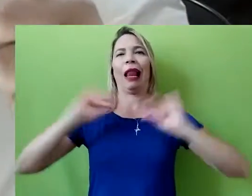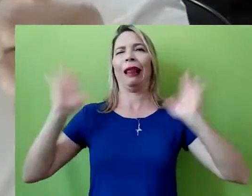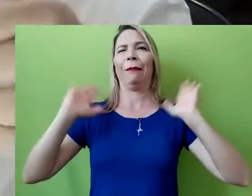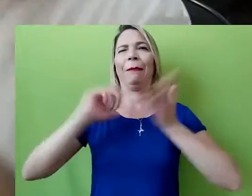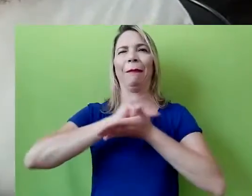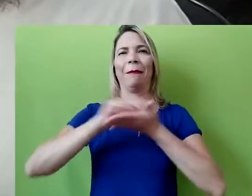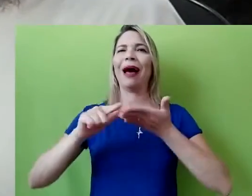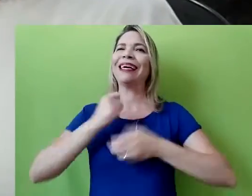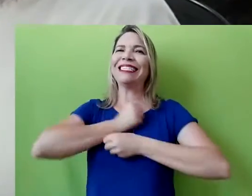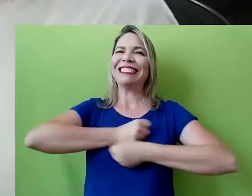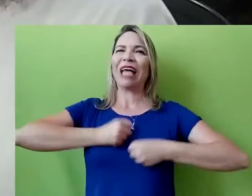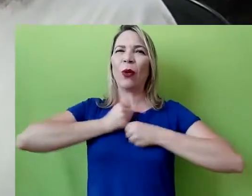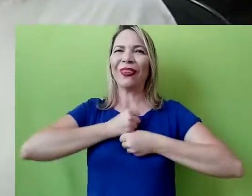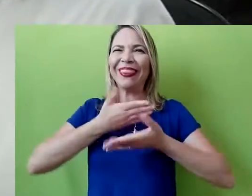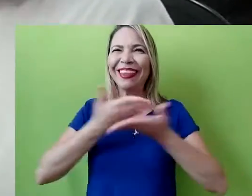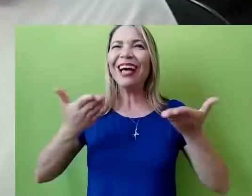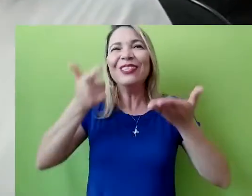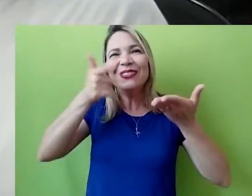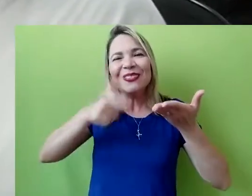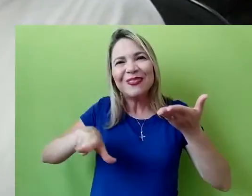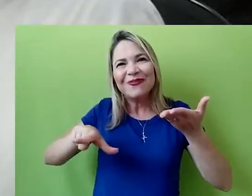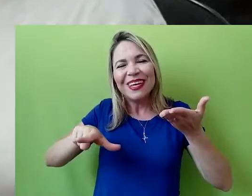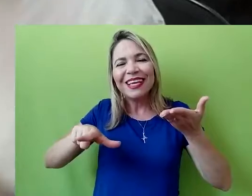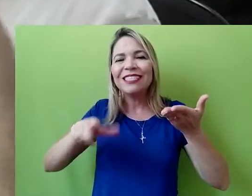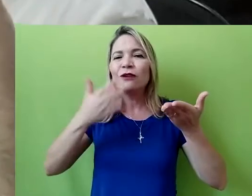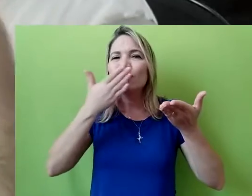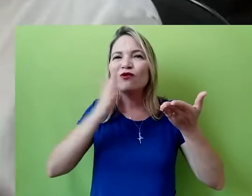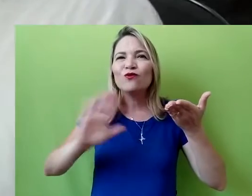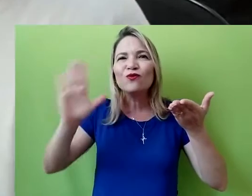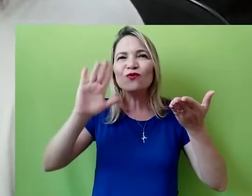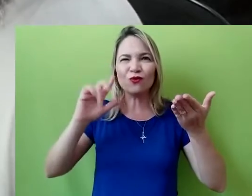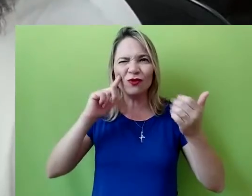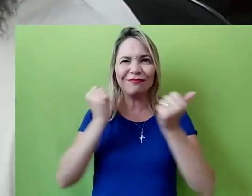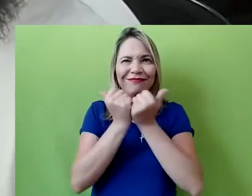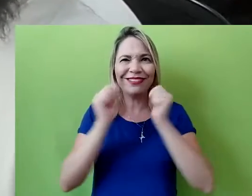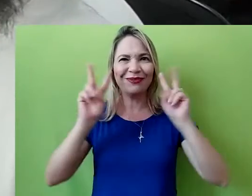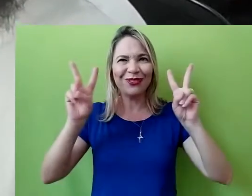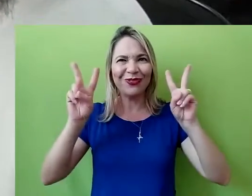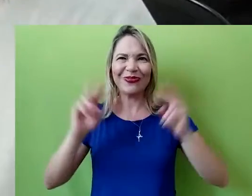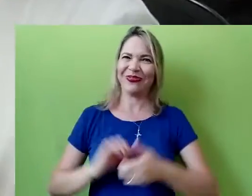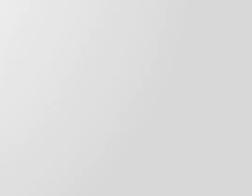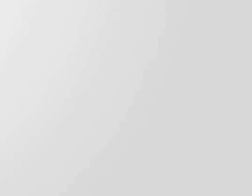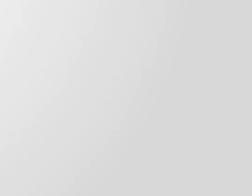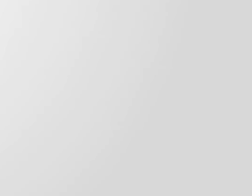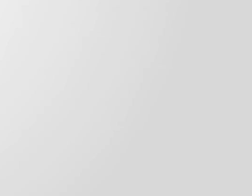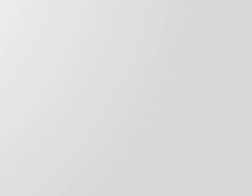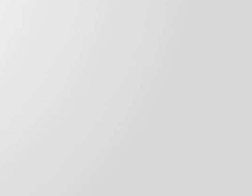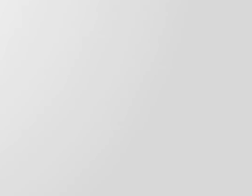Gente, ó, saudade mais uma vez e tamo junto!